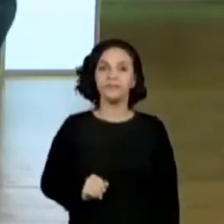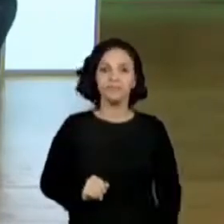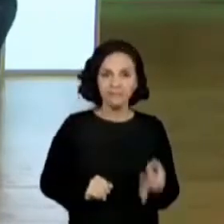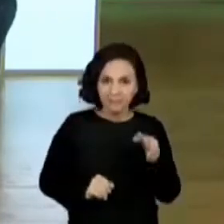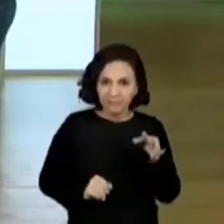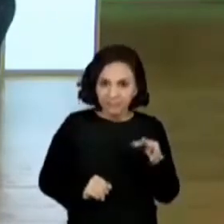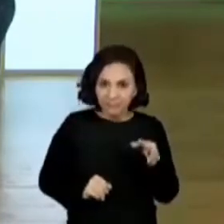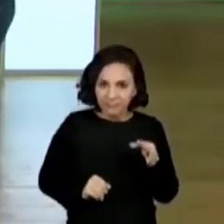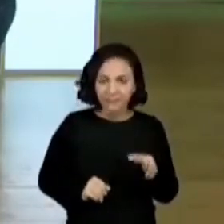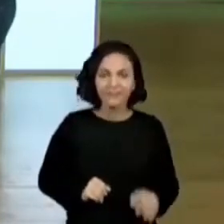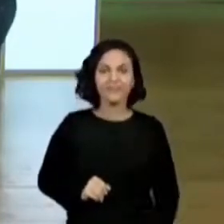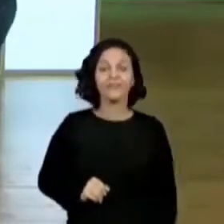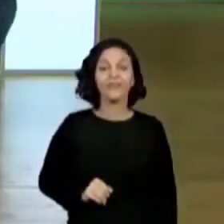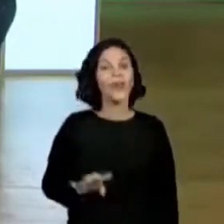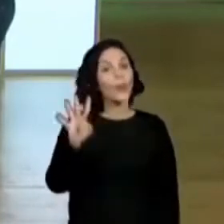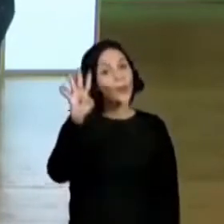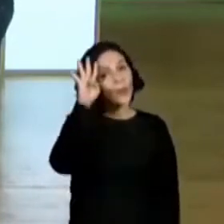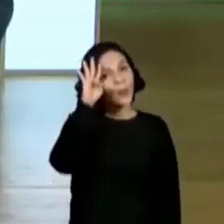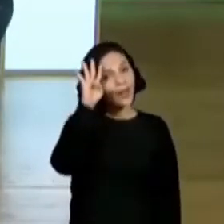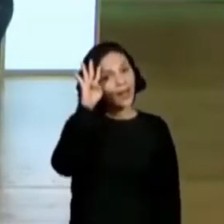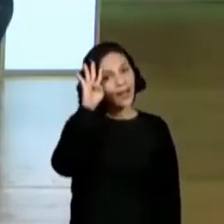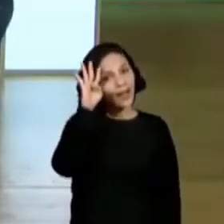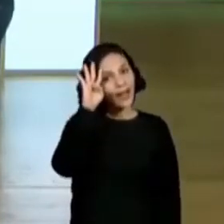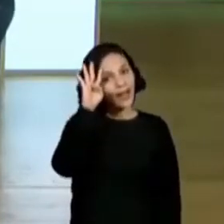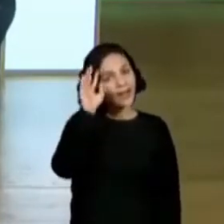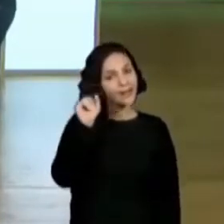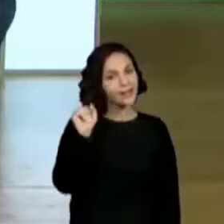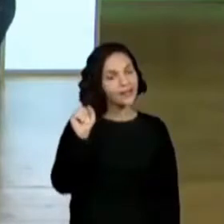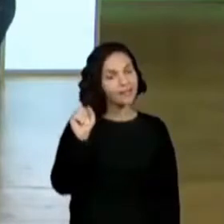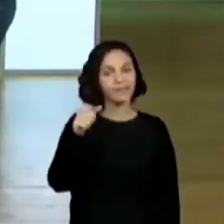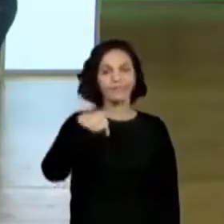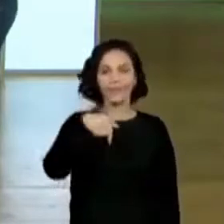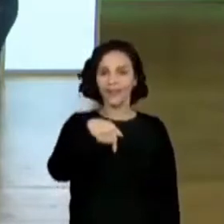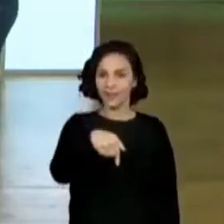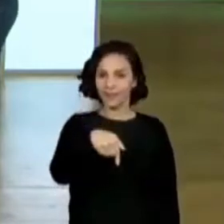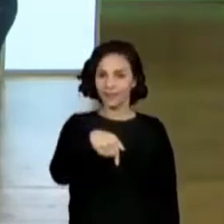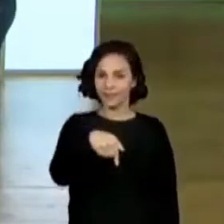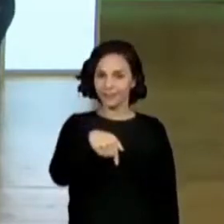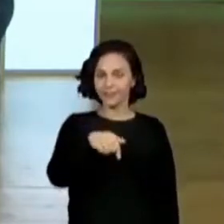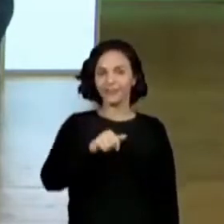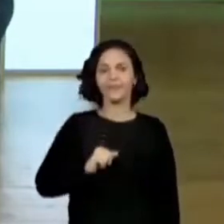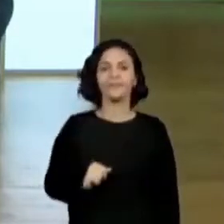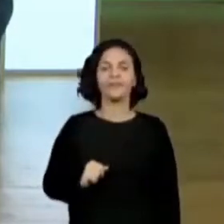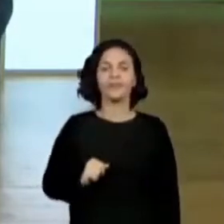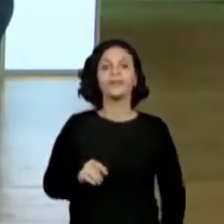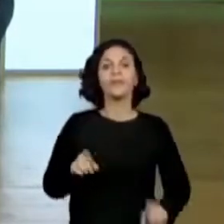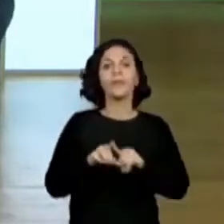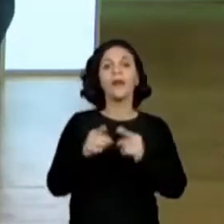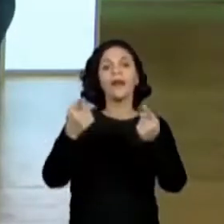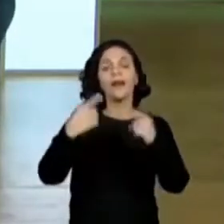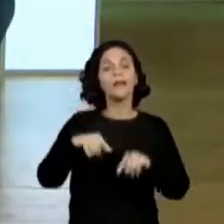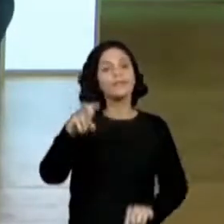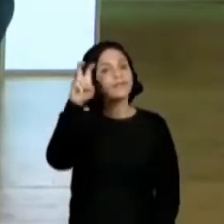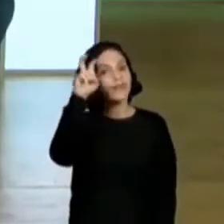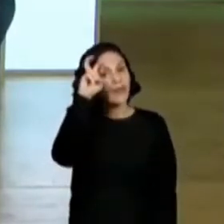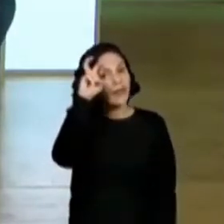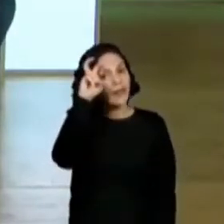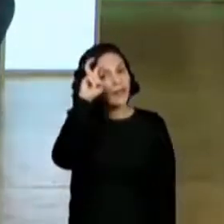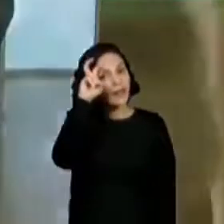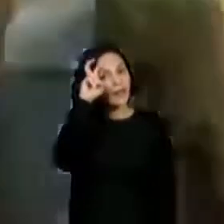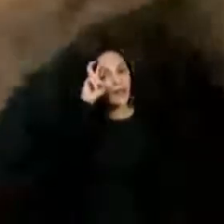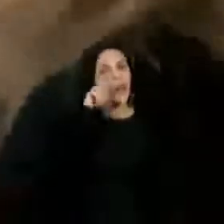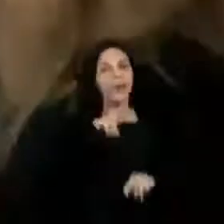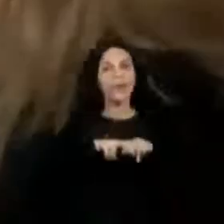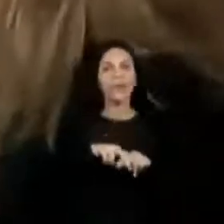certo? Quarta-feira o Q. aqui também. Por isso